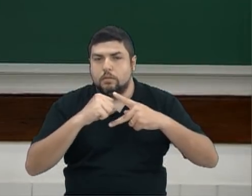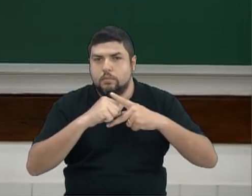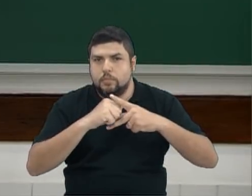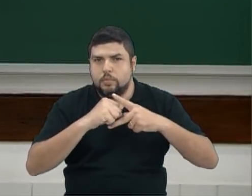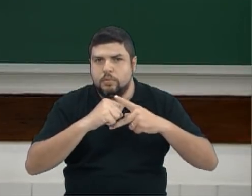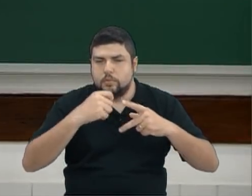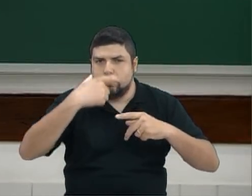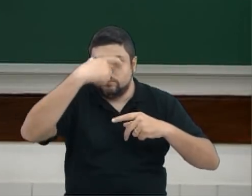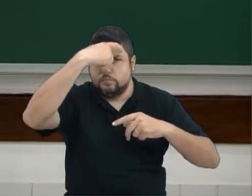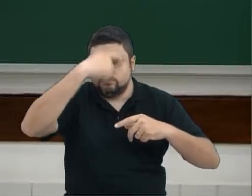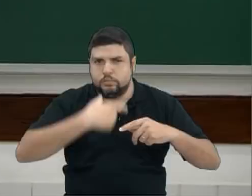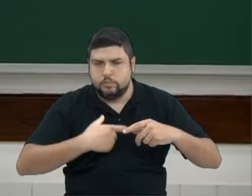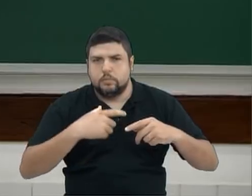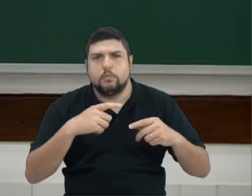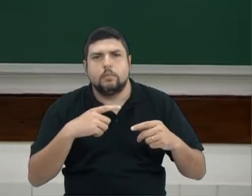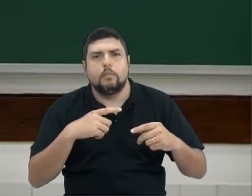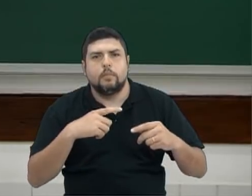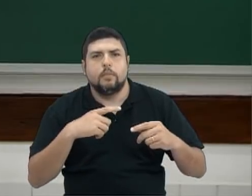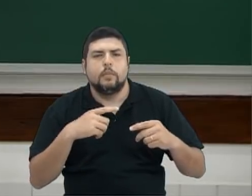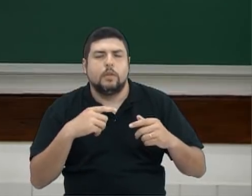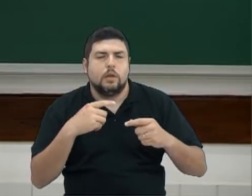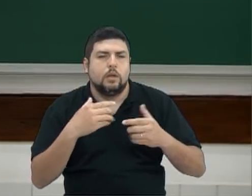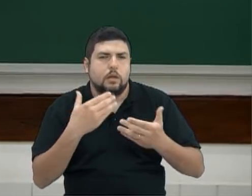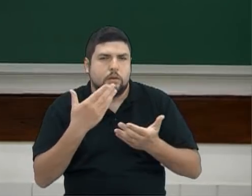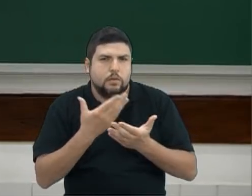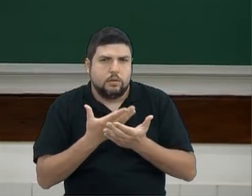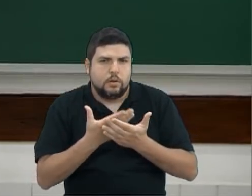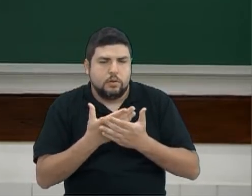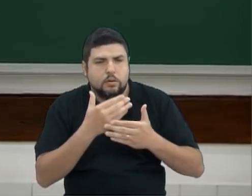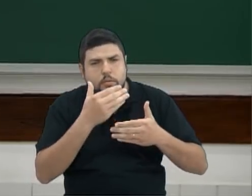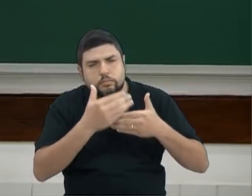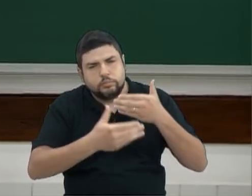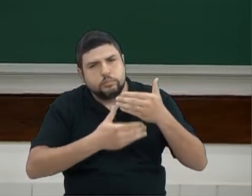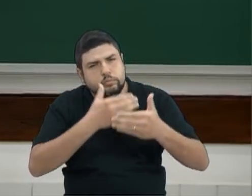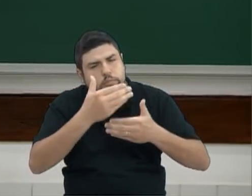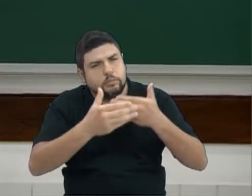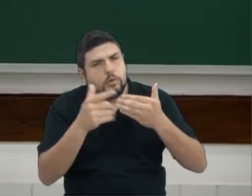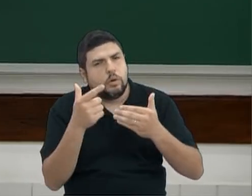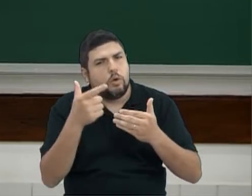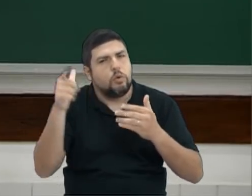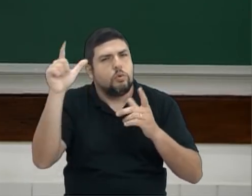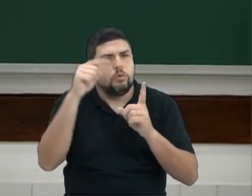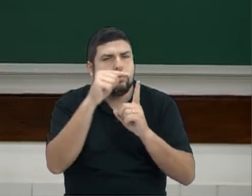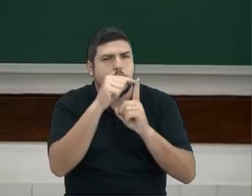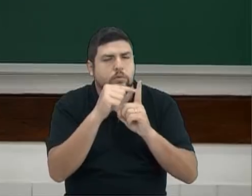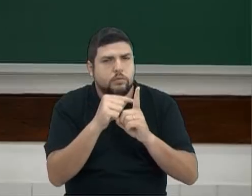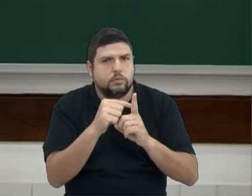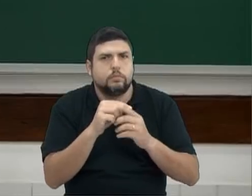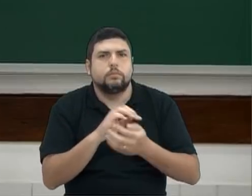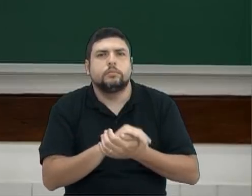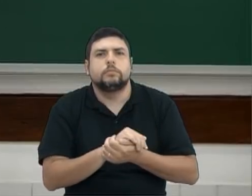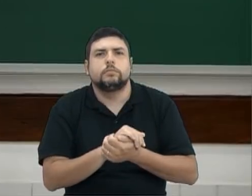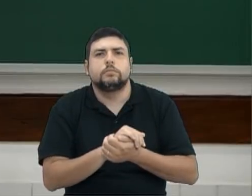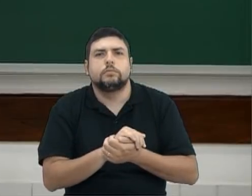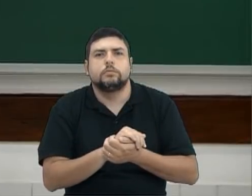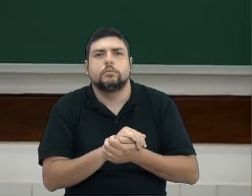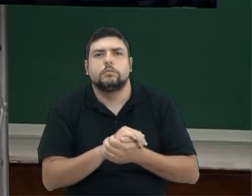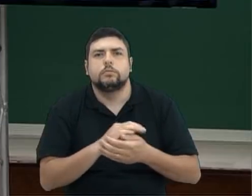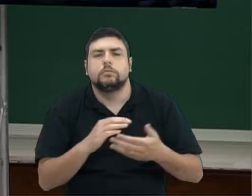várias categorias. Nós vamos falar nas próximas aulas sobre outras categorias. Hoje nós vamos falar sobre os